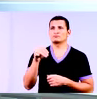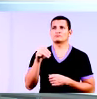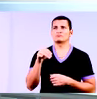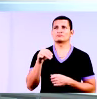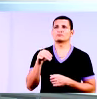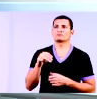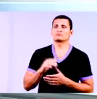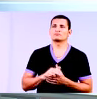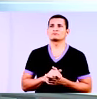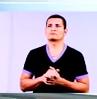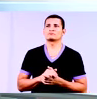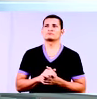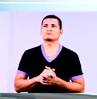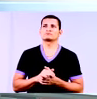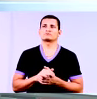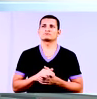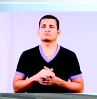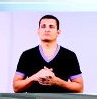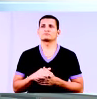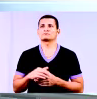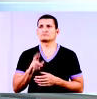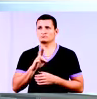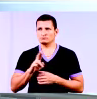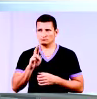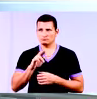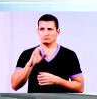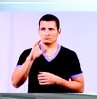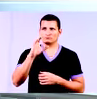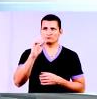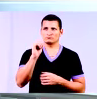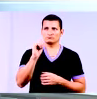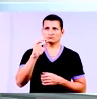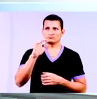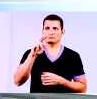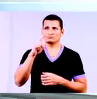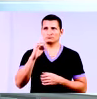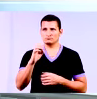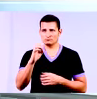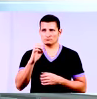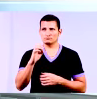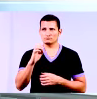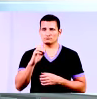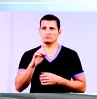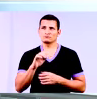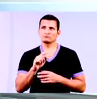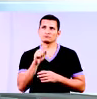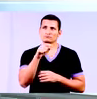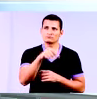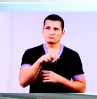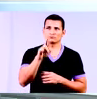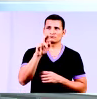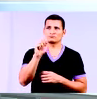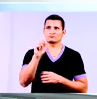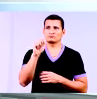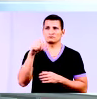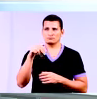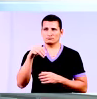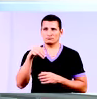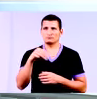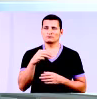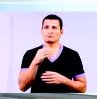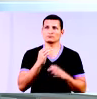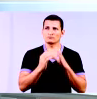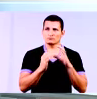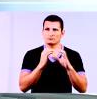gente precisa fazer é usar uma cache, quanto mais cache eu tiver interna, que essa cache vai buscar essa informação lá da memória RAM, as duas ficam comunicando e buscando